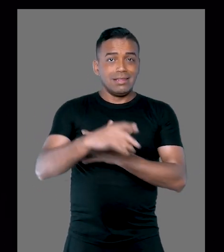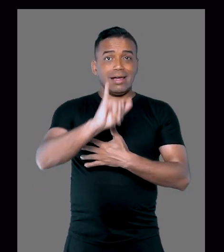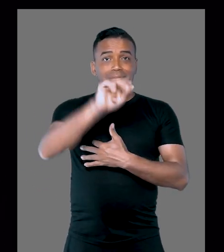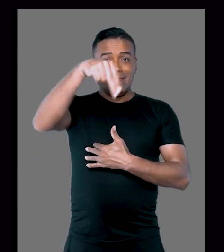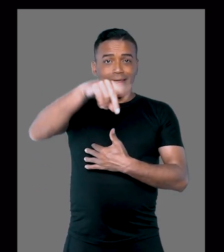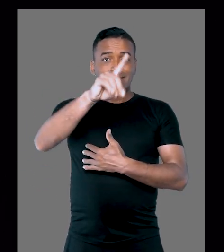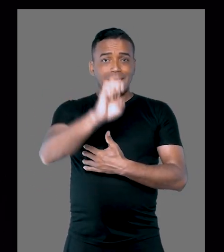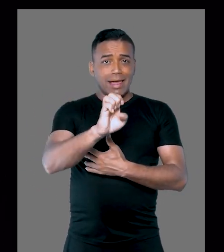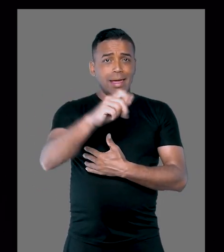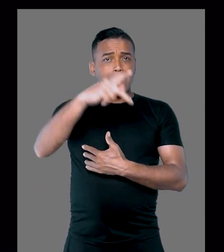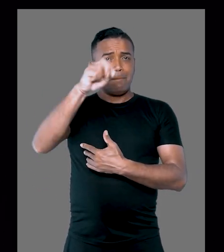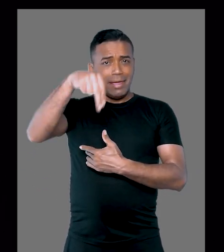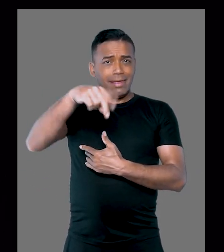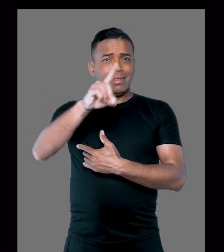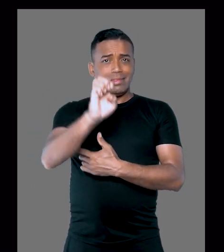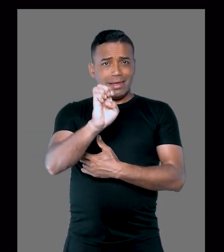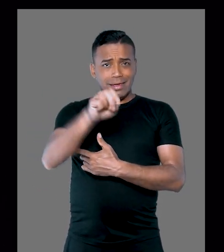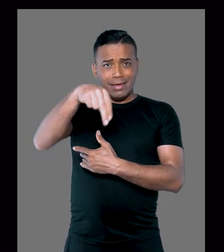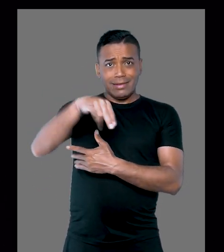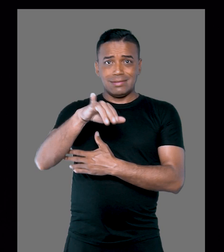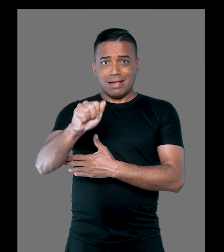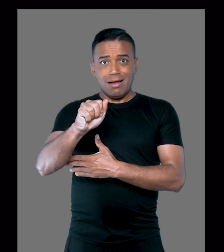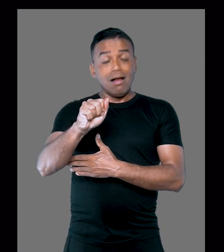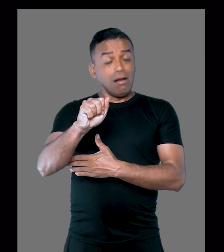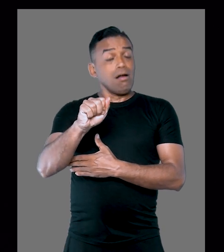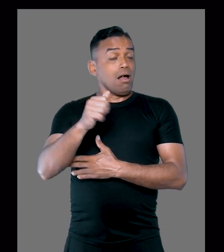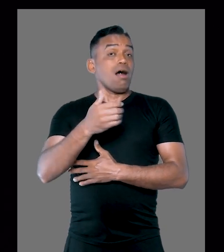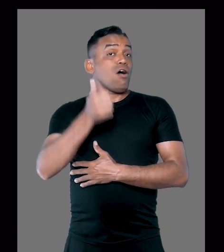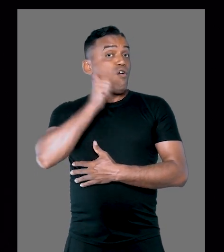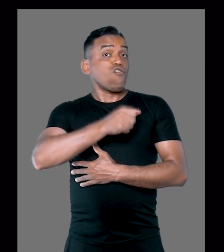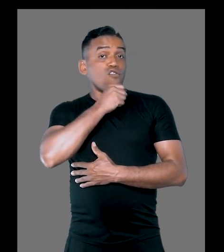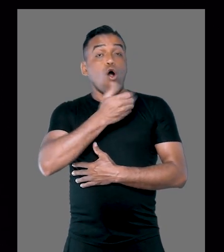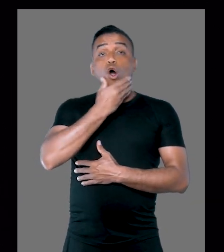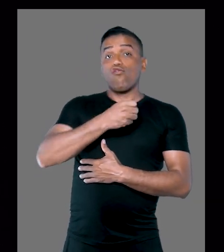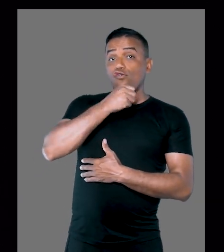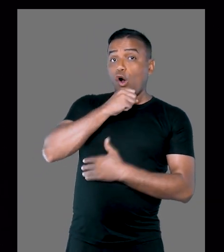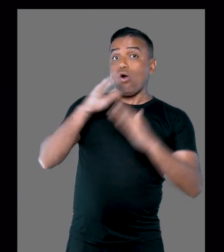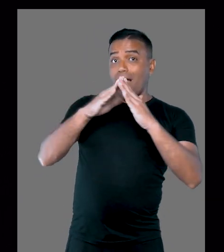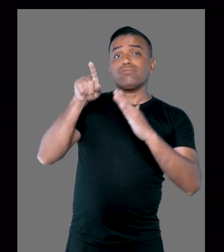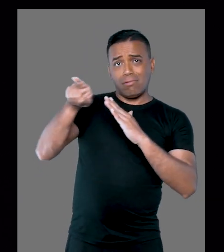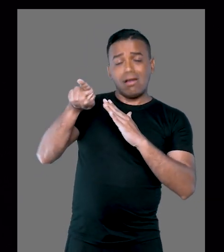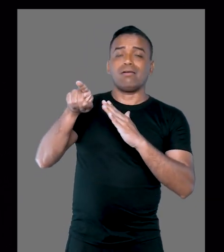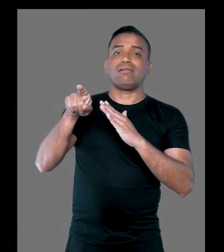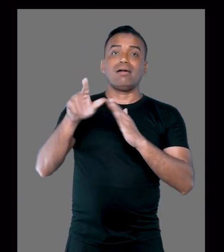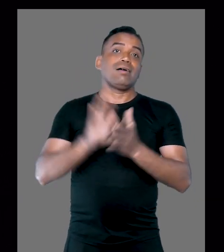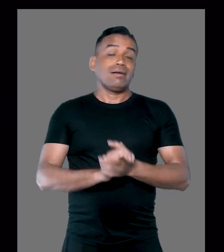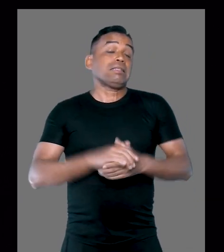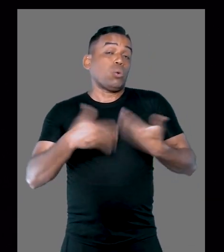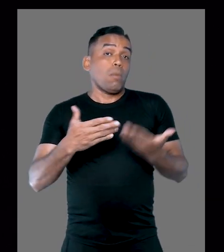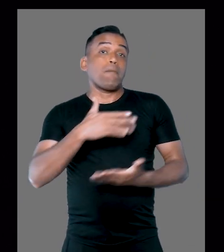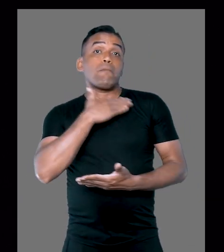meus avós chegaram a morar lá. E com o tempo, depois do falecimento do Itamar,